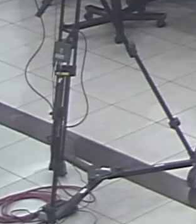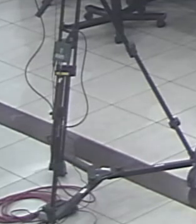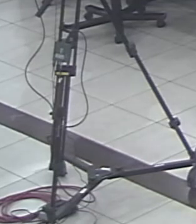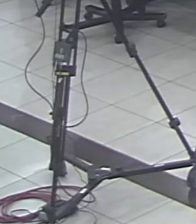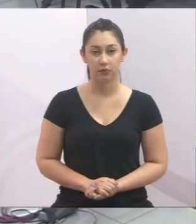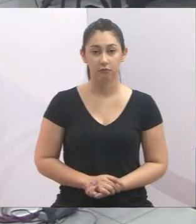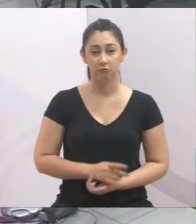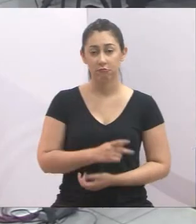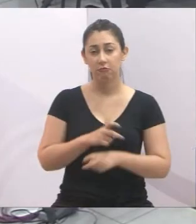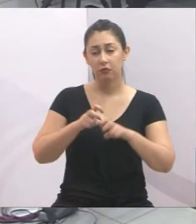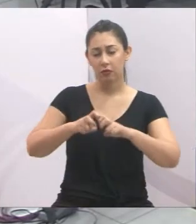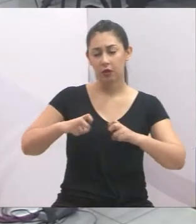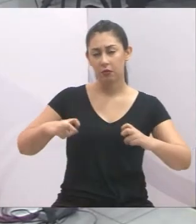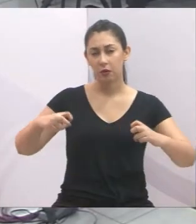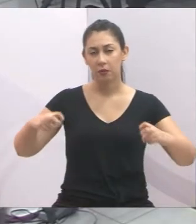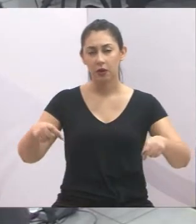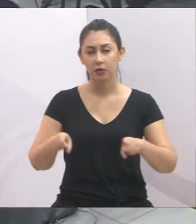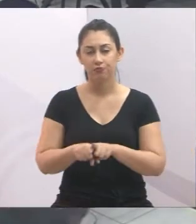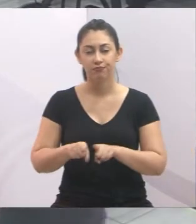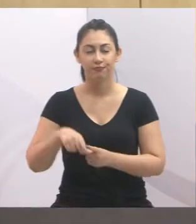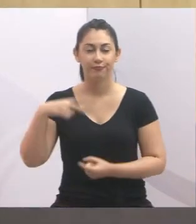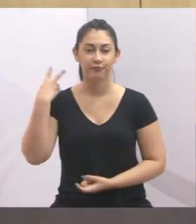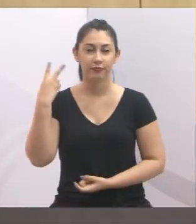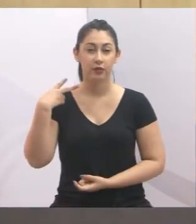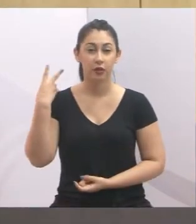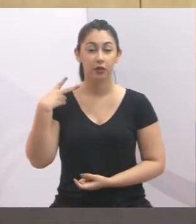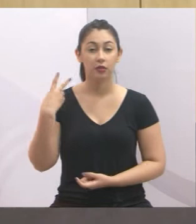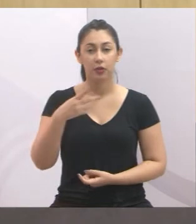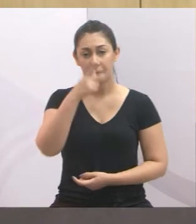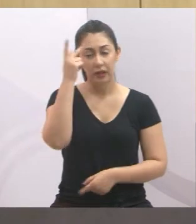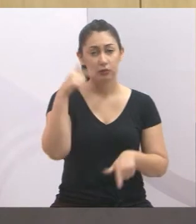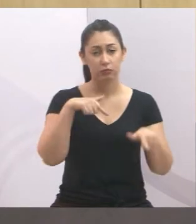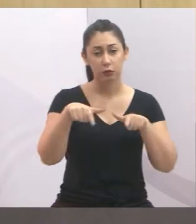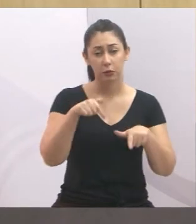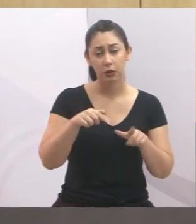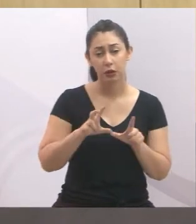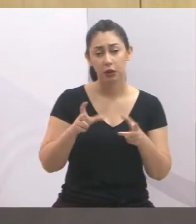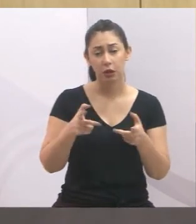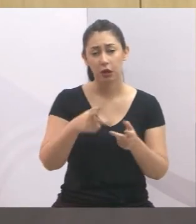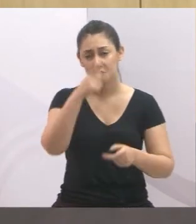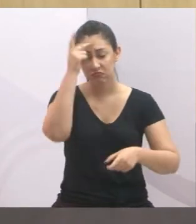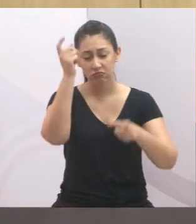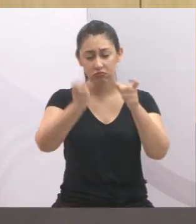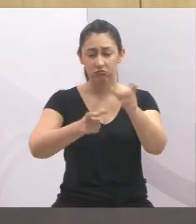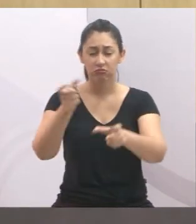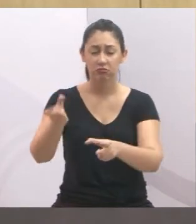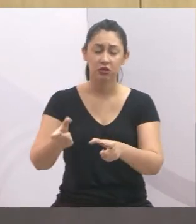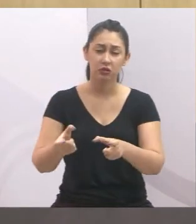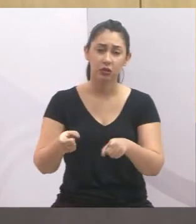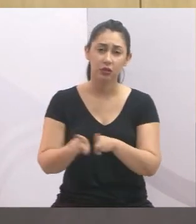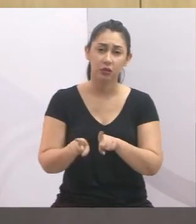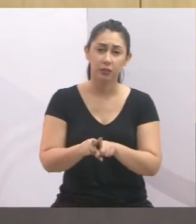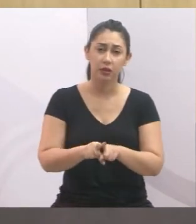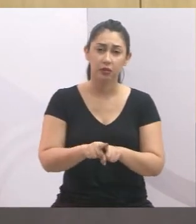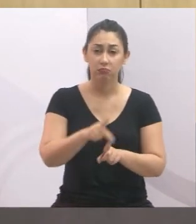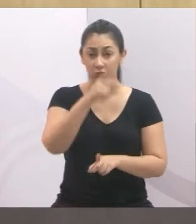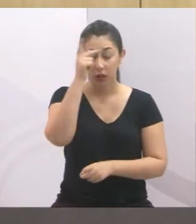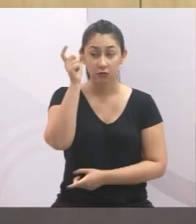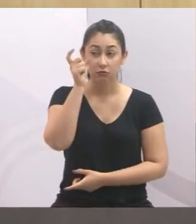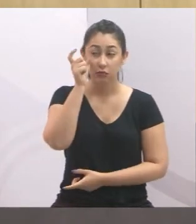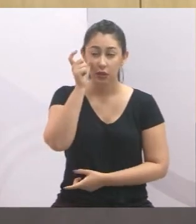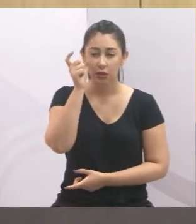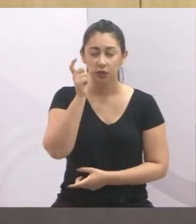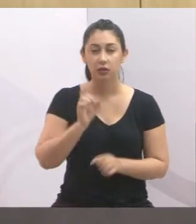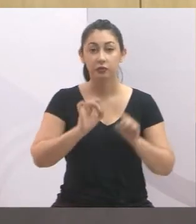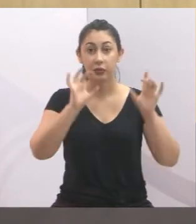Senhores membros da mesa, senhores vereadores, servidores, público presente, telespectadores, em